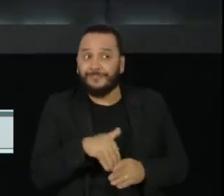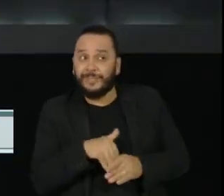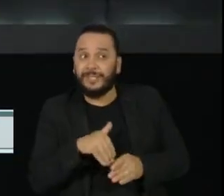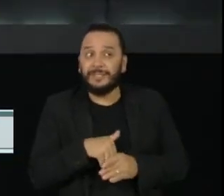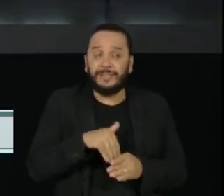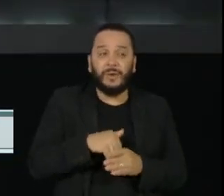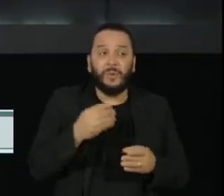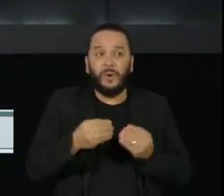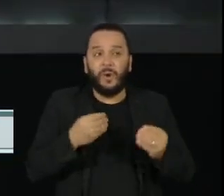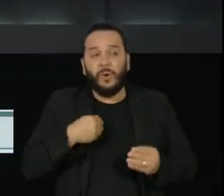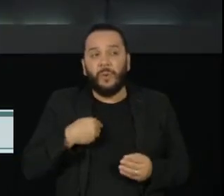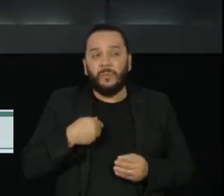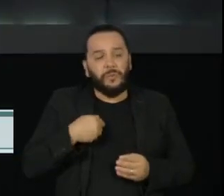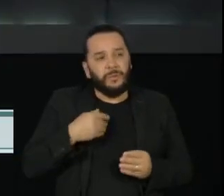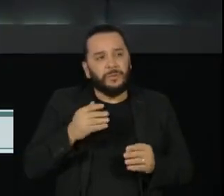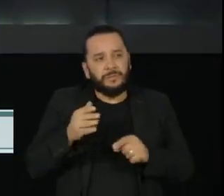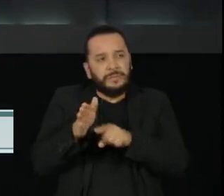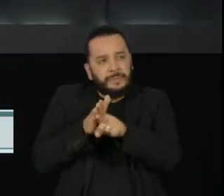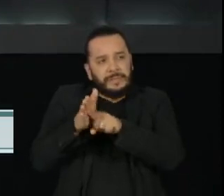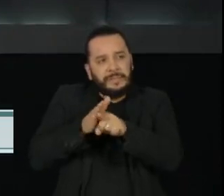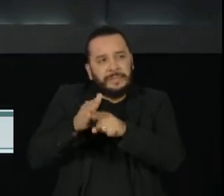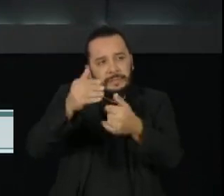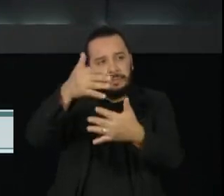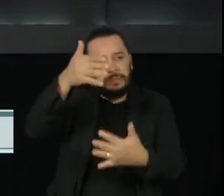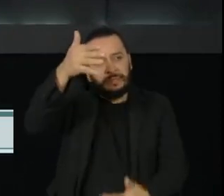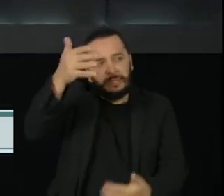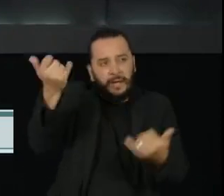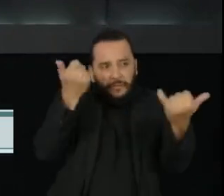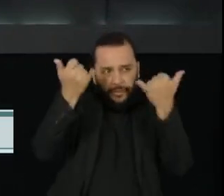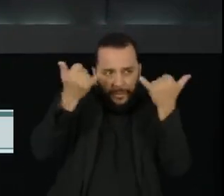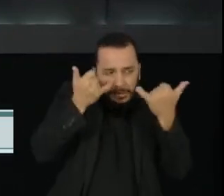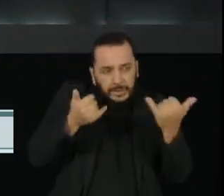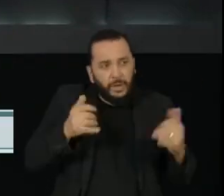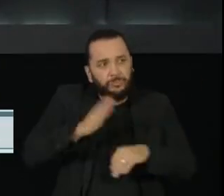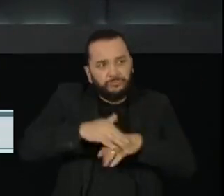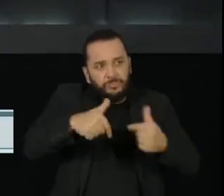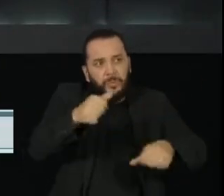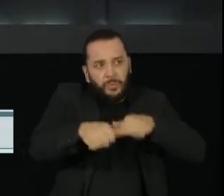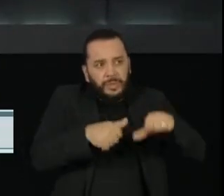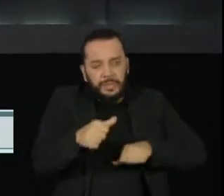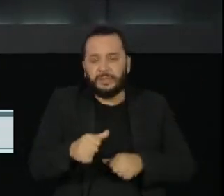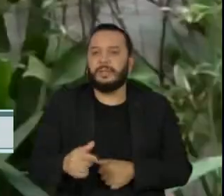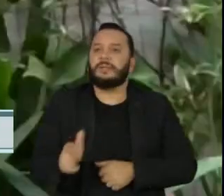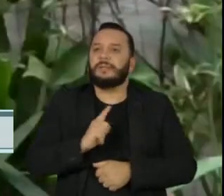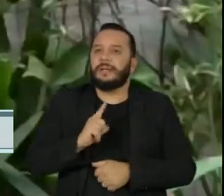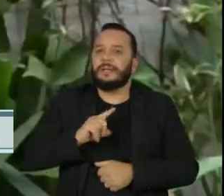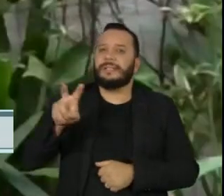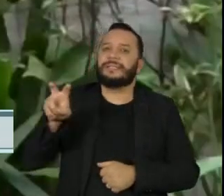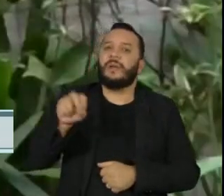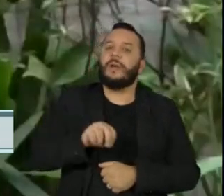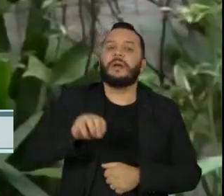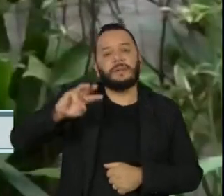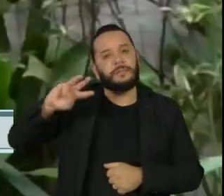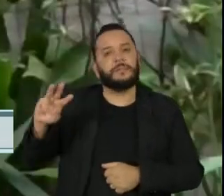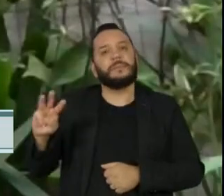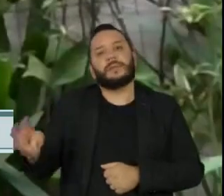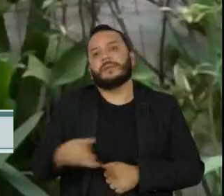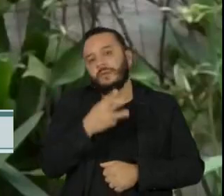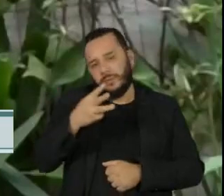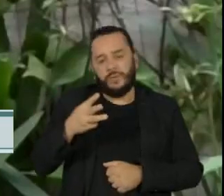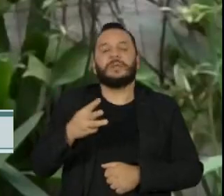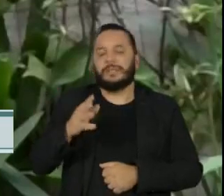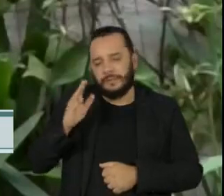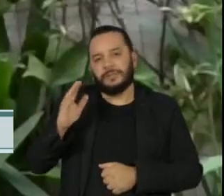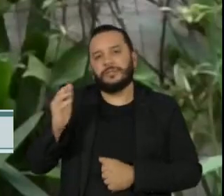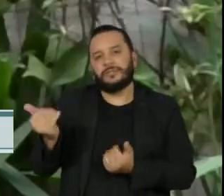mudança? Isso é uma ótima pergunta, né? Porque a gente tem aí uma juventude de 50 milhões no Brasil, quase 1/4